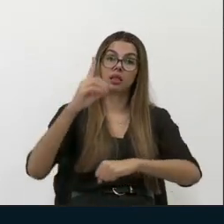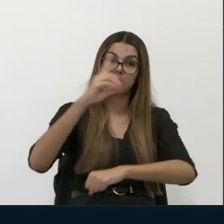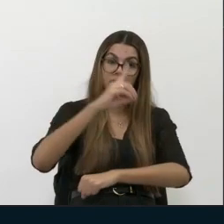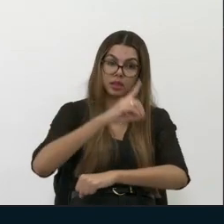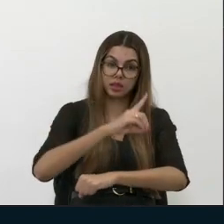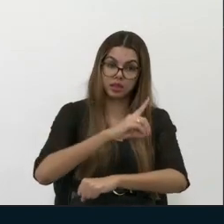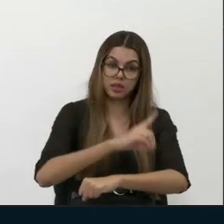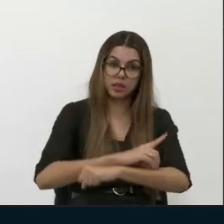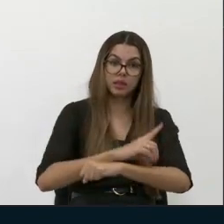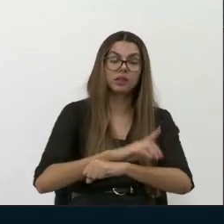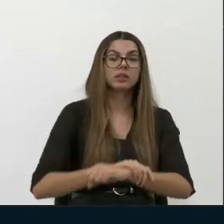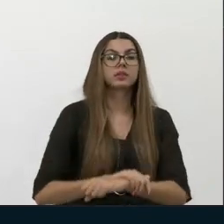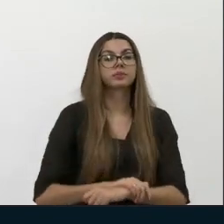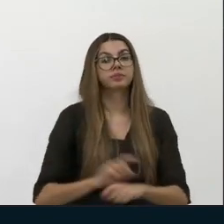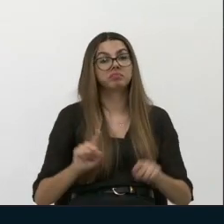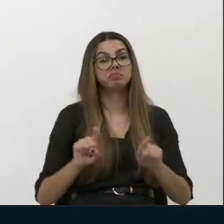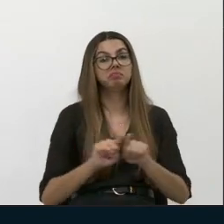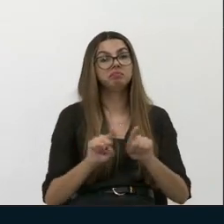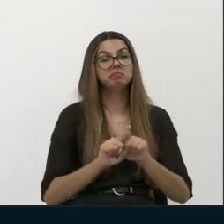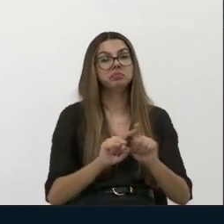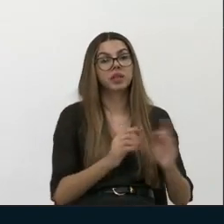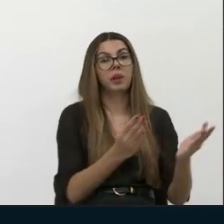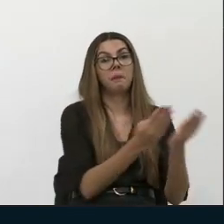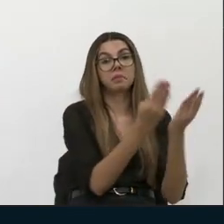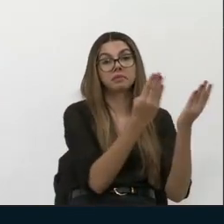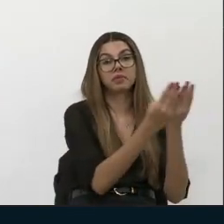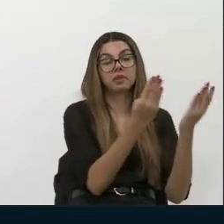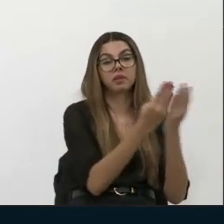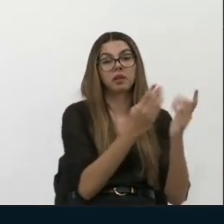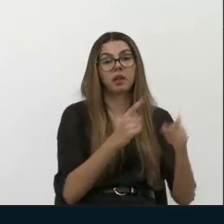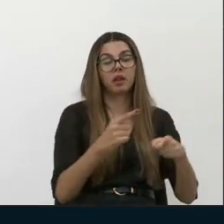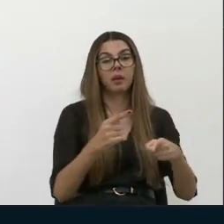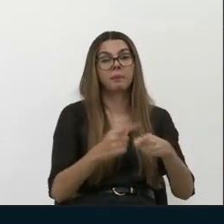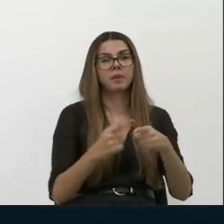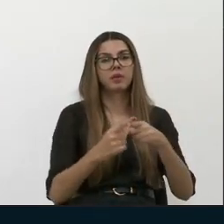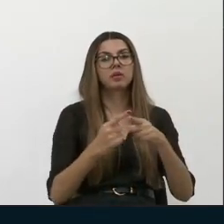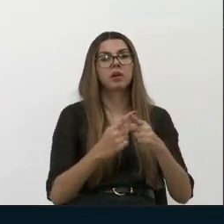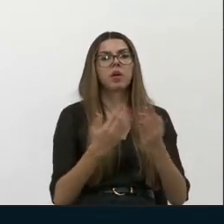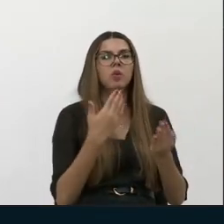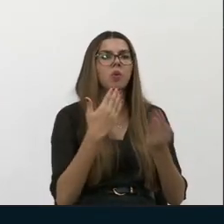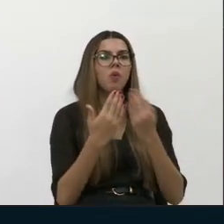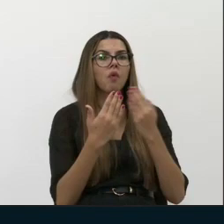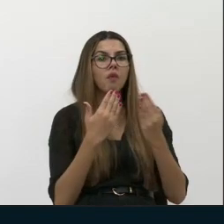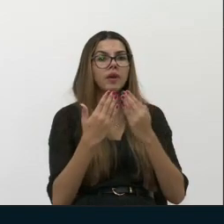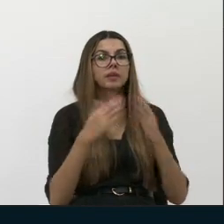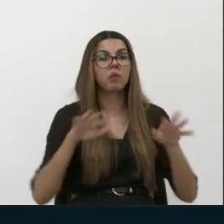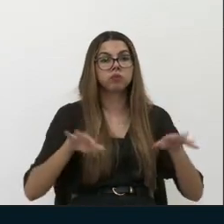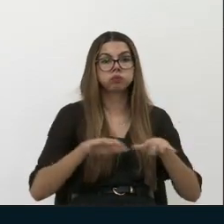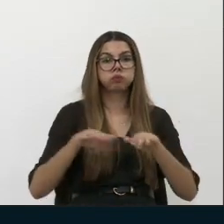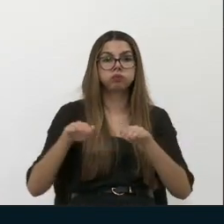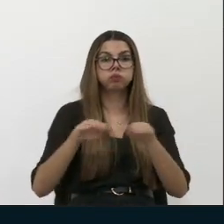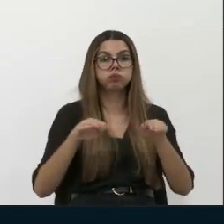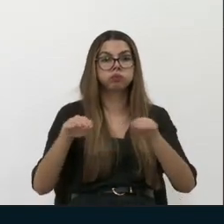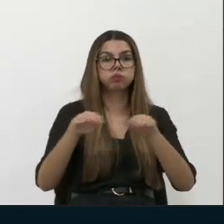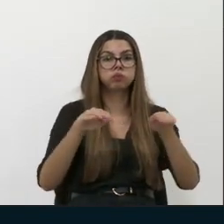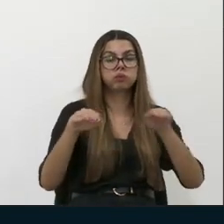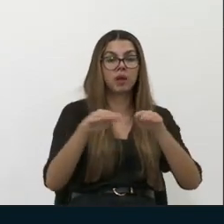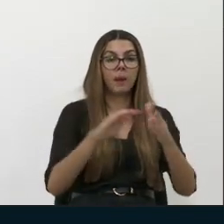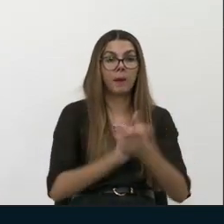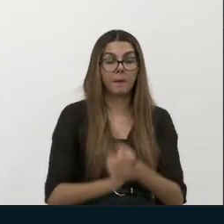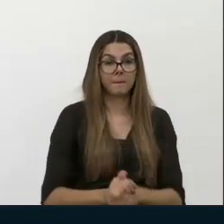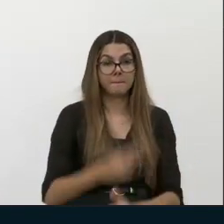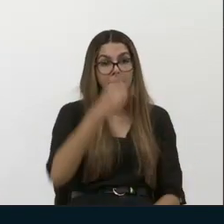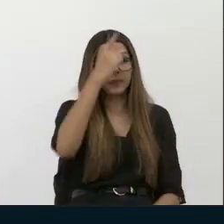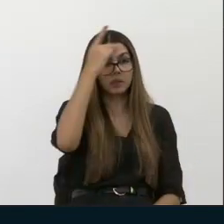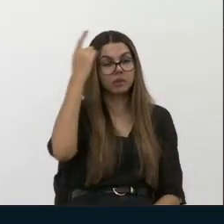sendo assim agora em relação ao trevo do Bom Sucesso. Por que que ninguém discute aqui o trânsito? O que as pessoas querem saber é